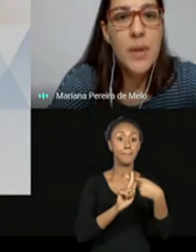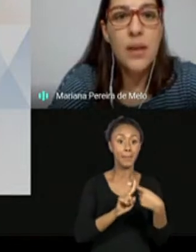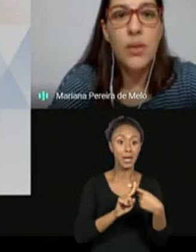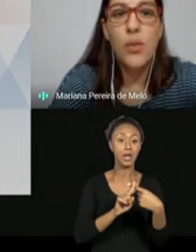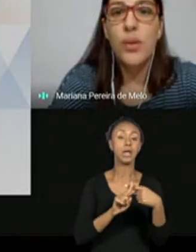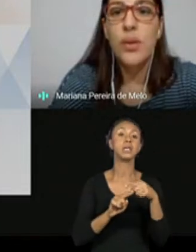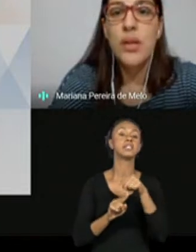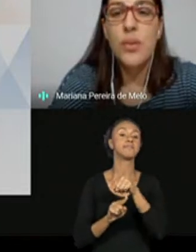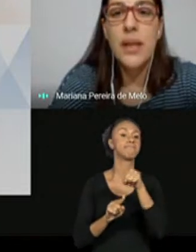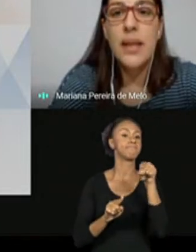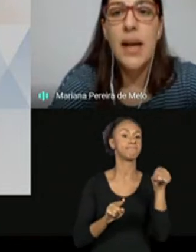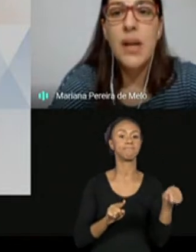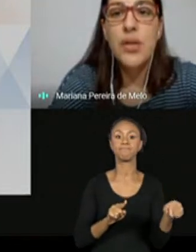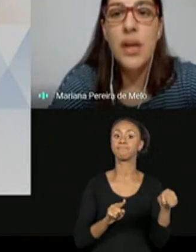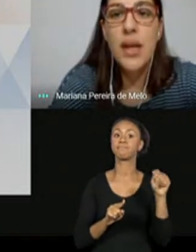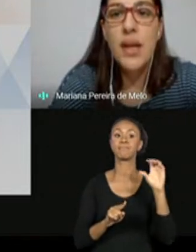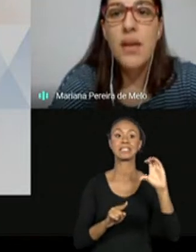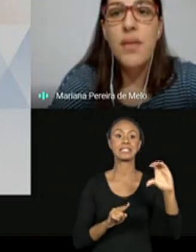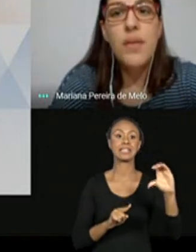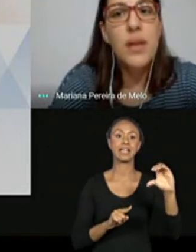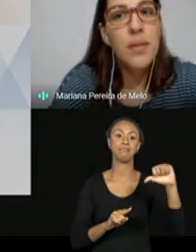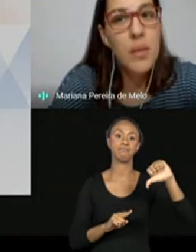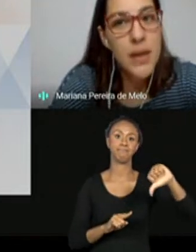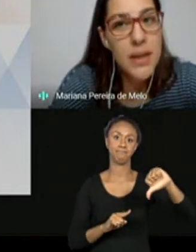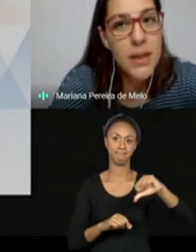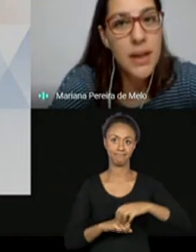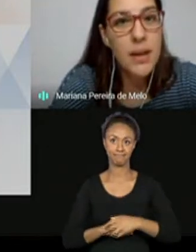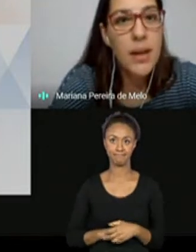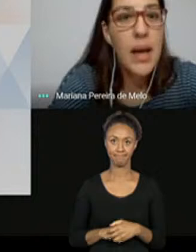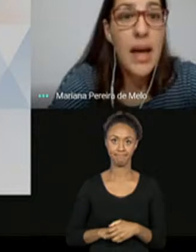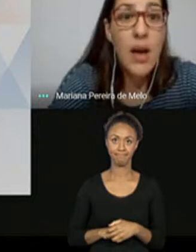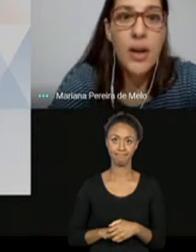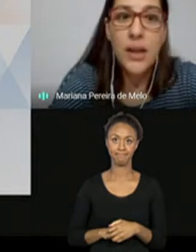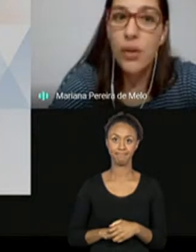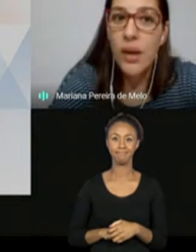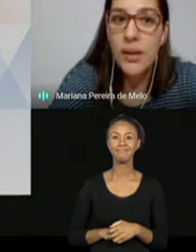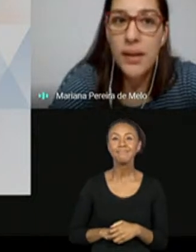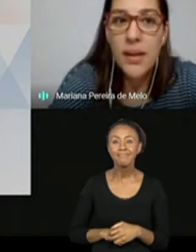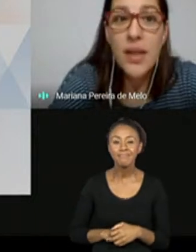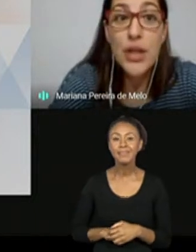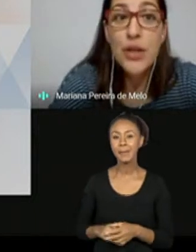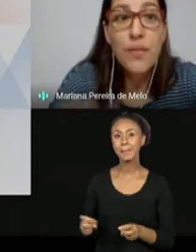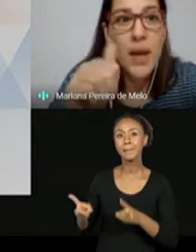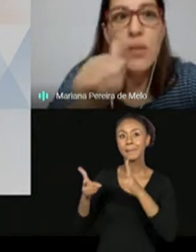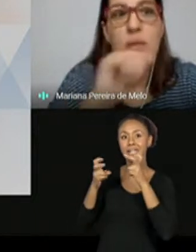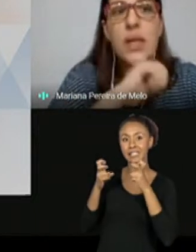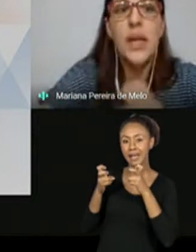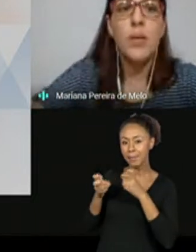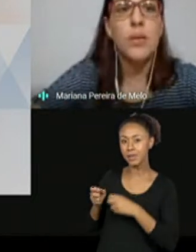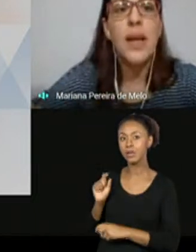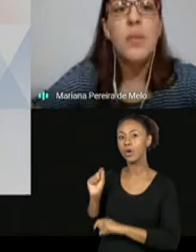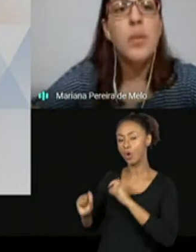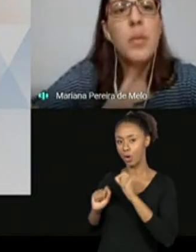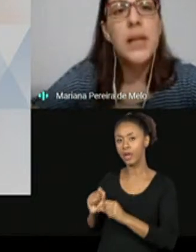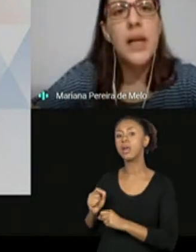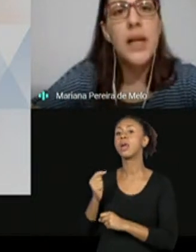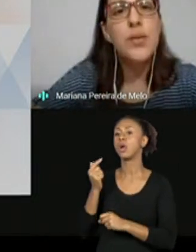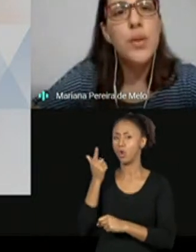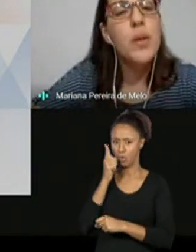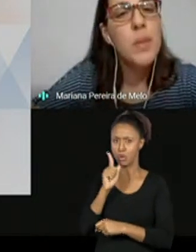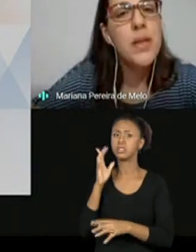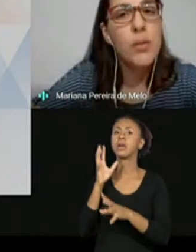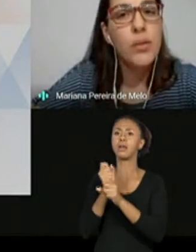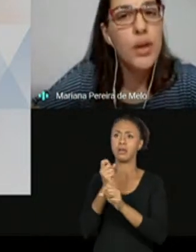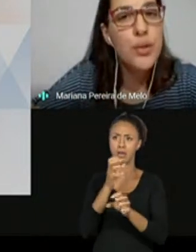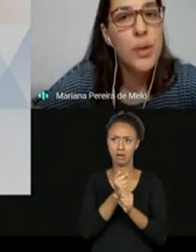não passar no controle de qualidade e vir da fábrica C. Olha, nota que a gente vai conseguir calcular a probabilidade do